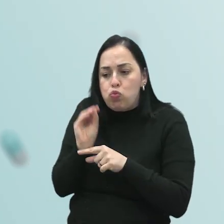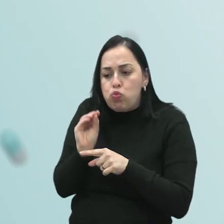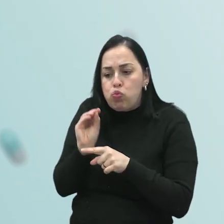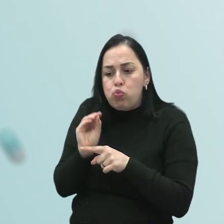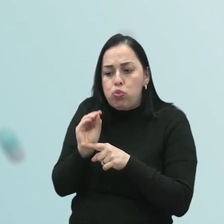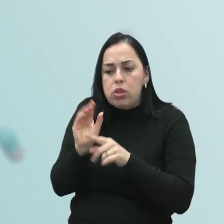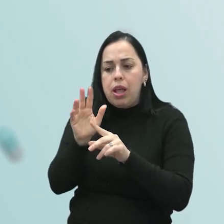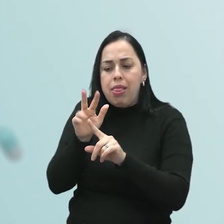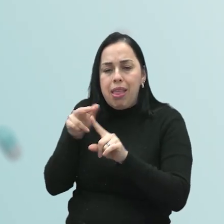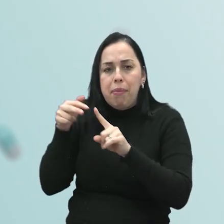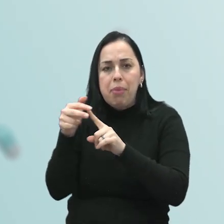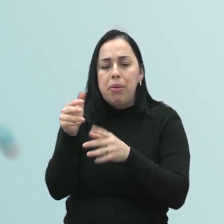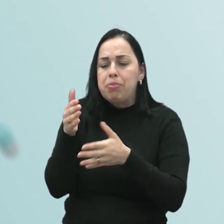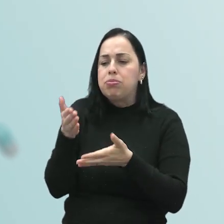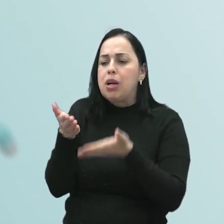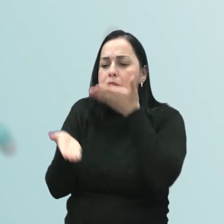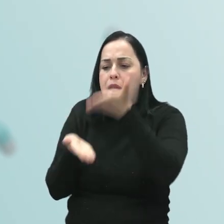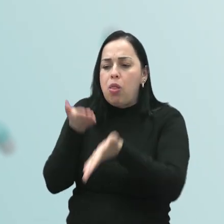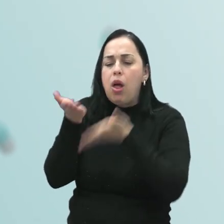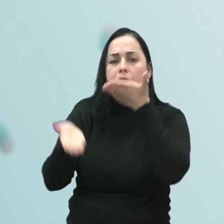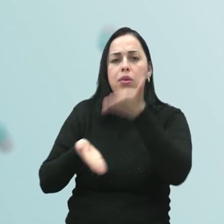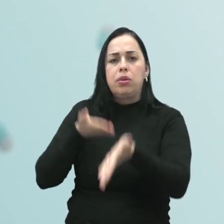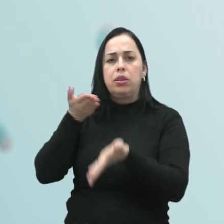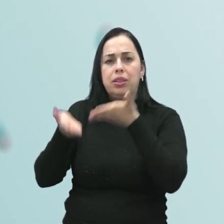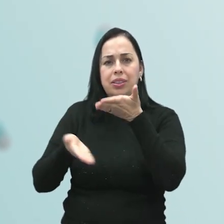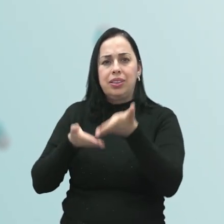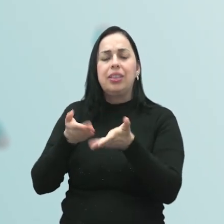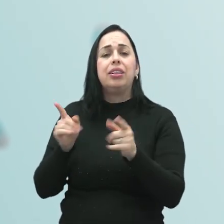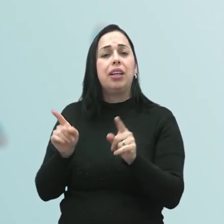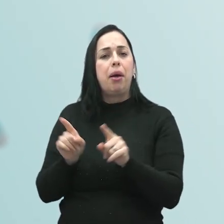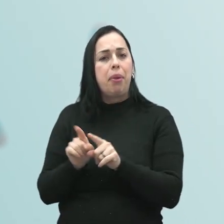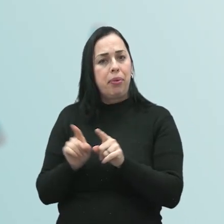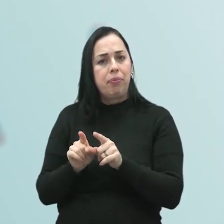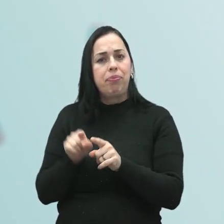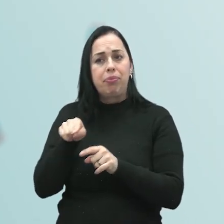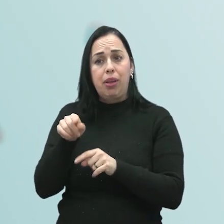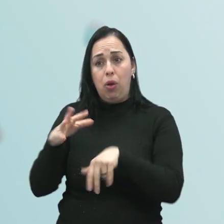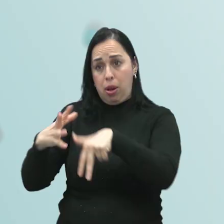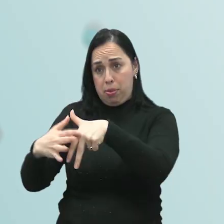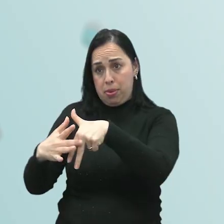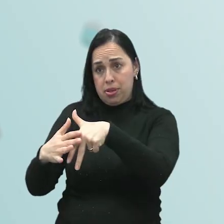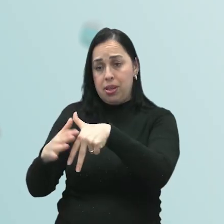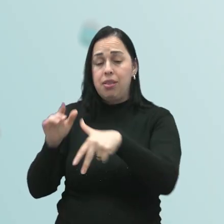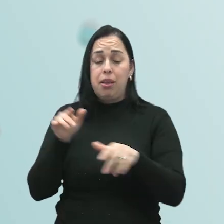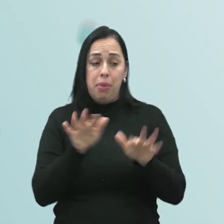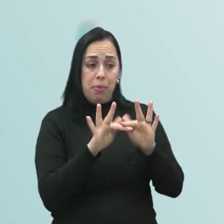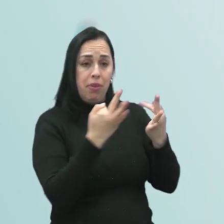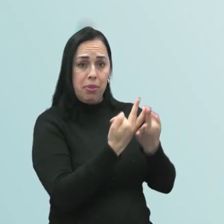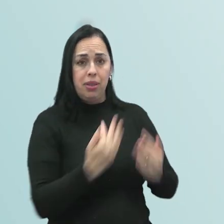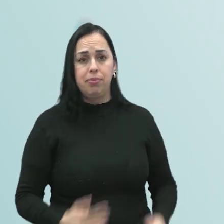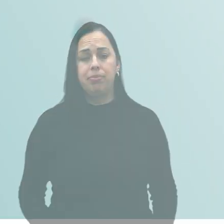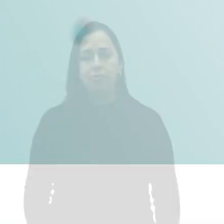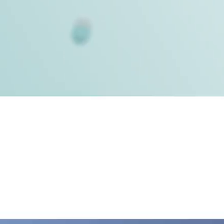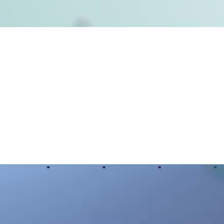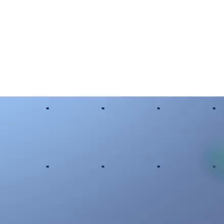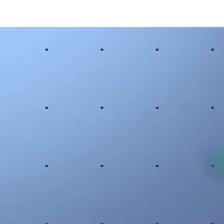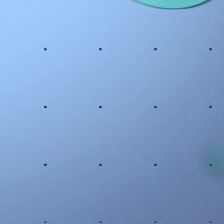olhar para essa pessoa como um todo, para fazer um cuidado integrado e olhar também não só para o paciente, mas também para a